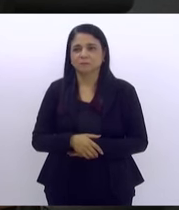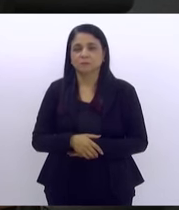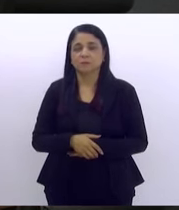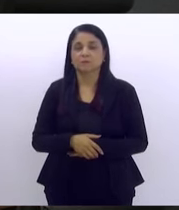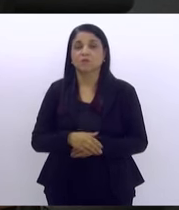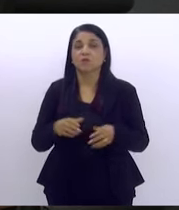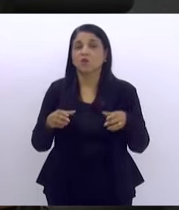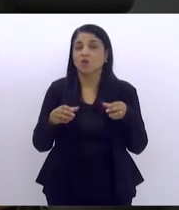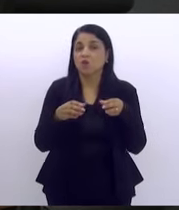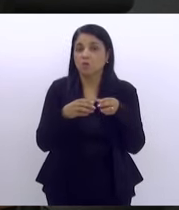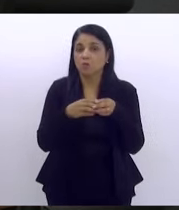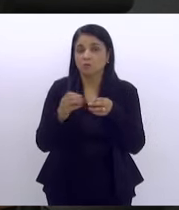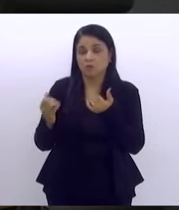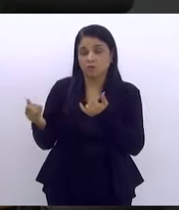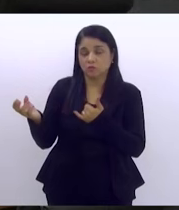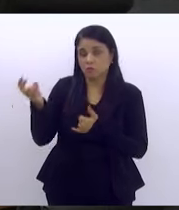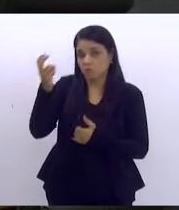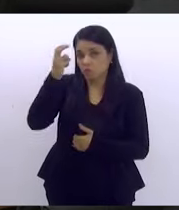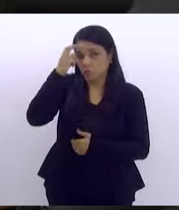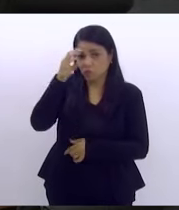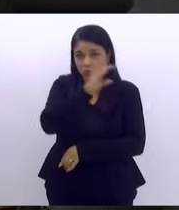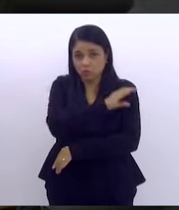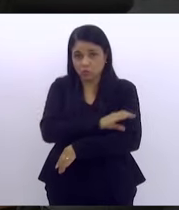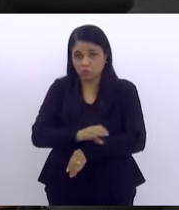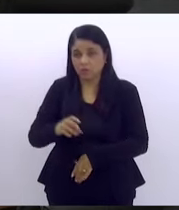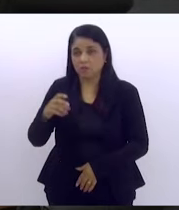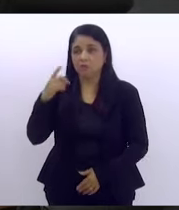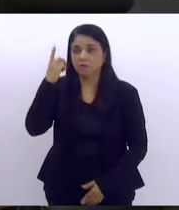Pela Comissão de Cultura, deputada Verônica Lima.